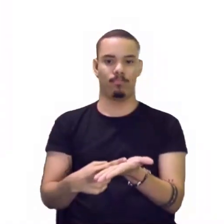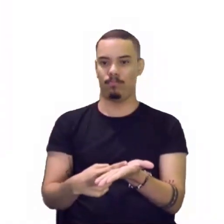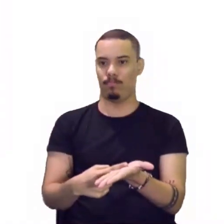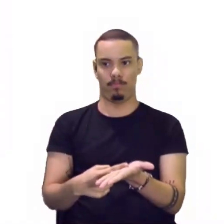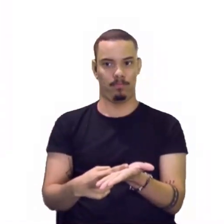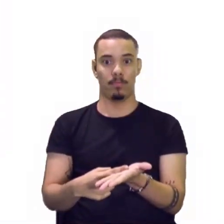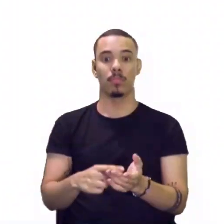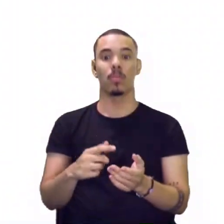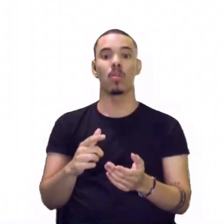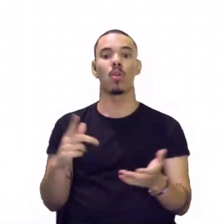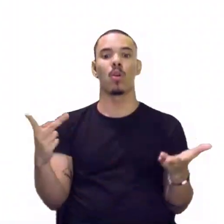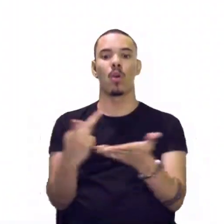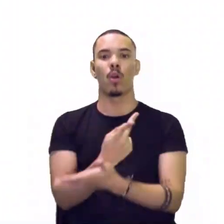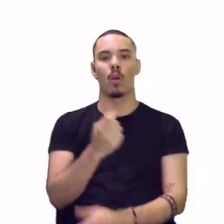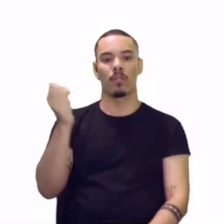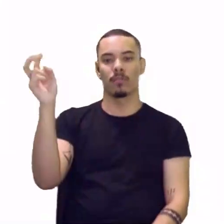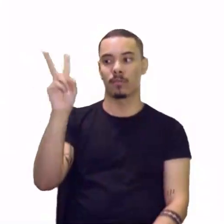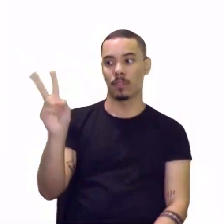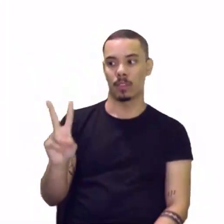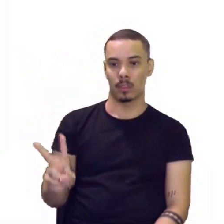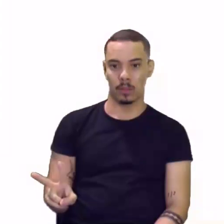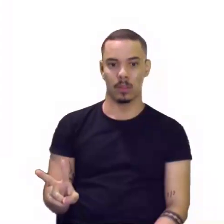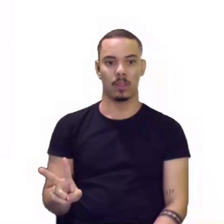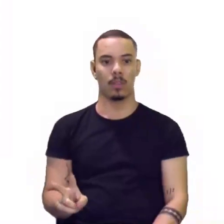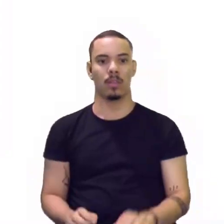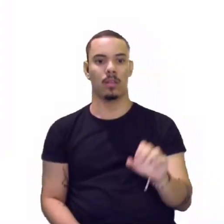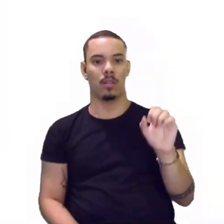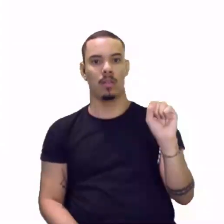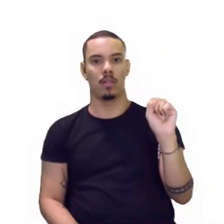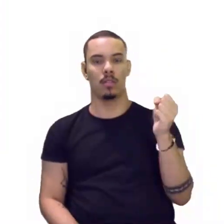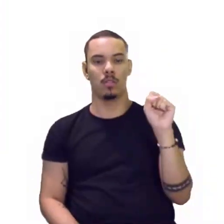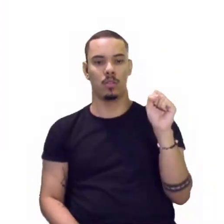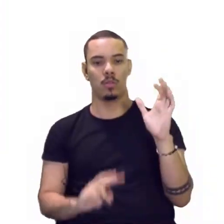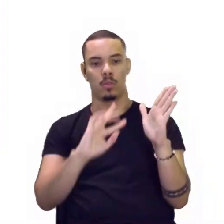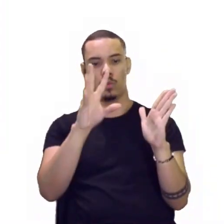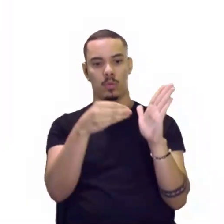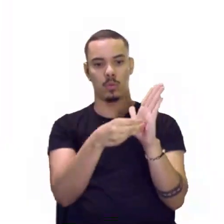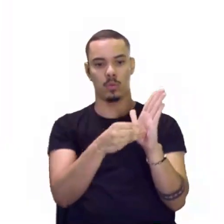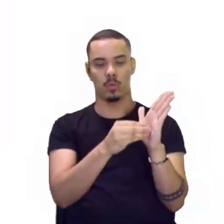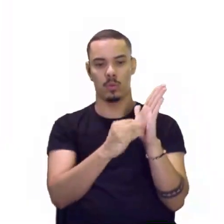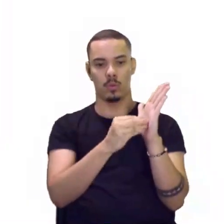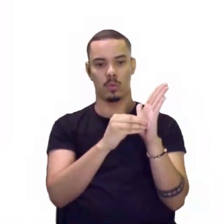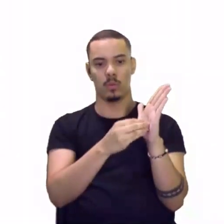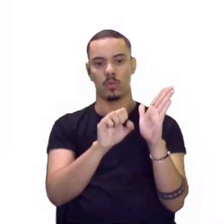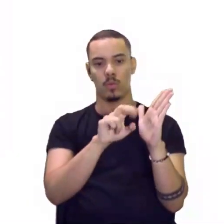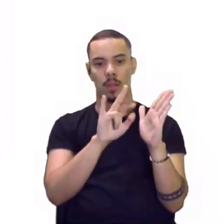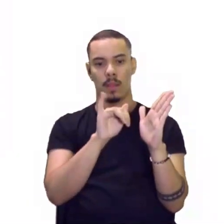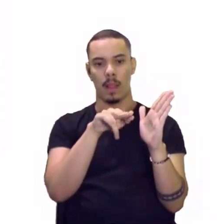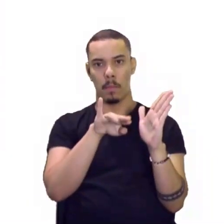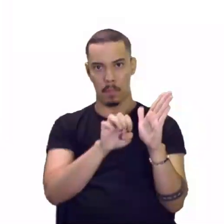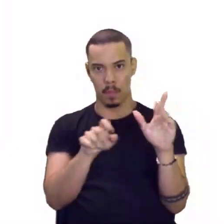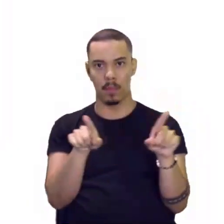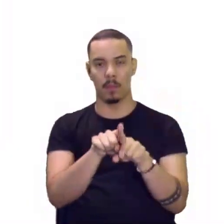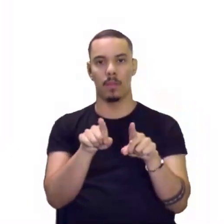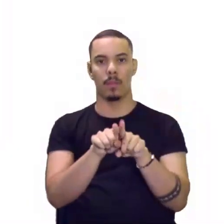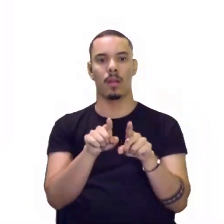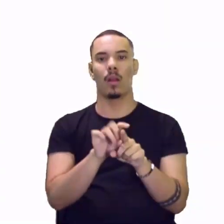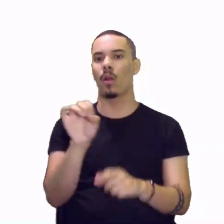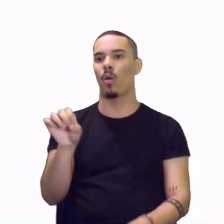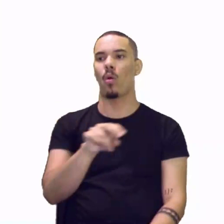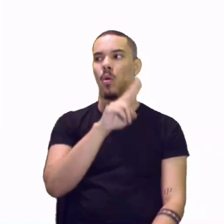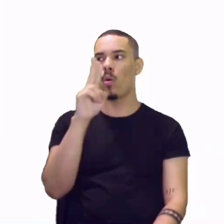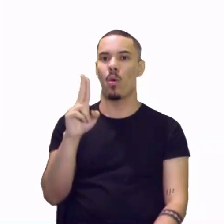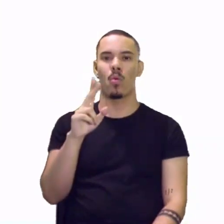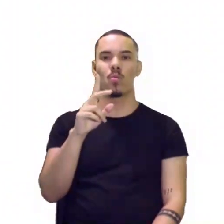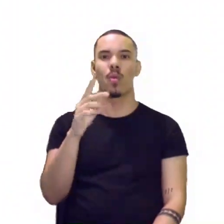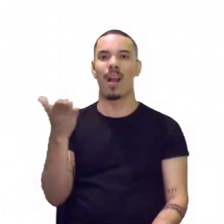como ocorre com Venezuela e Suriname, um exemplo, né? Como ocorre ali a questão da Rússia